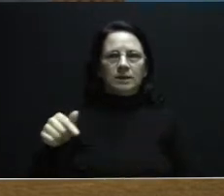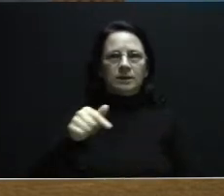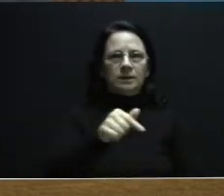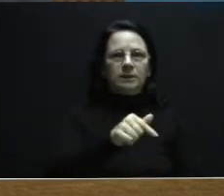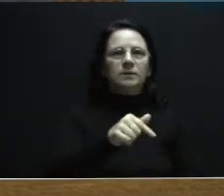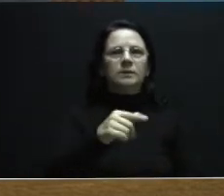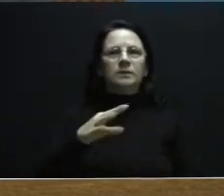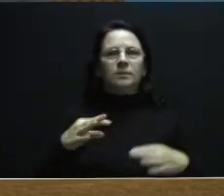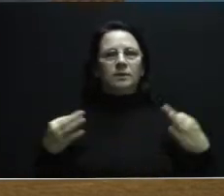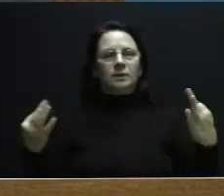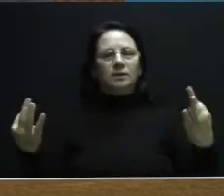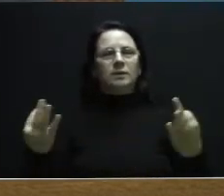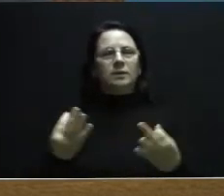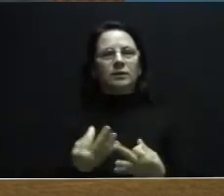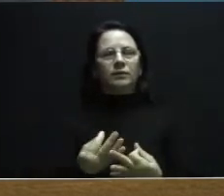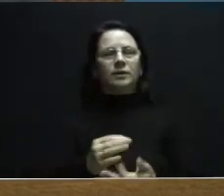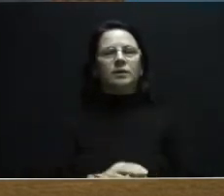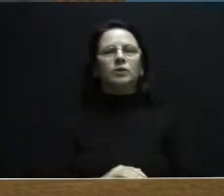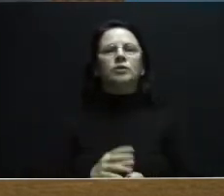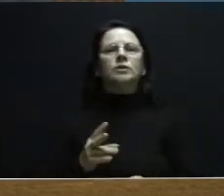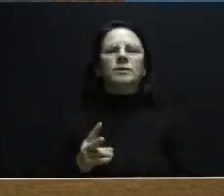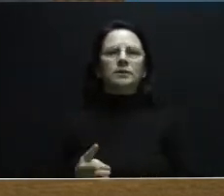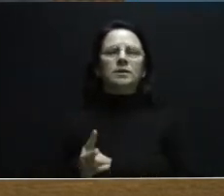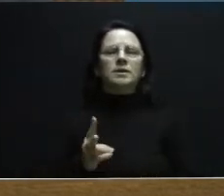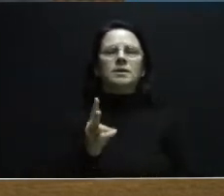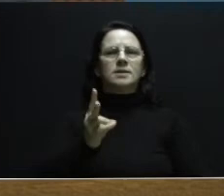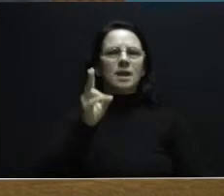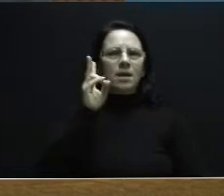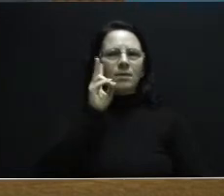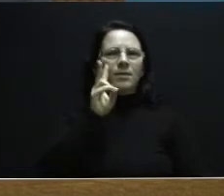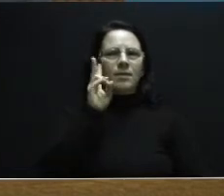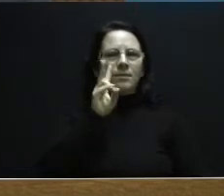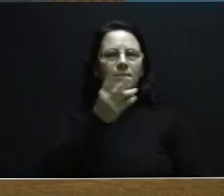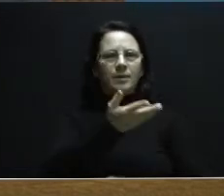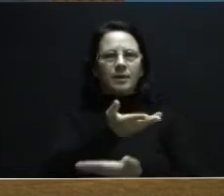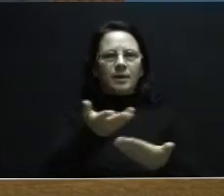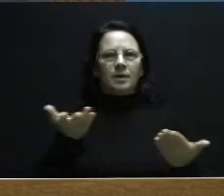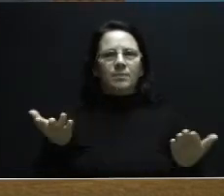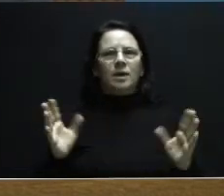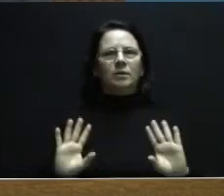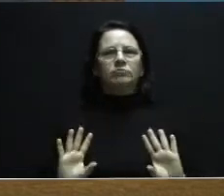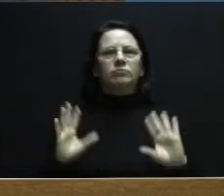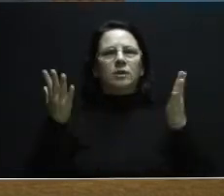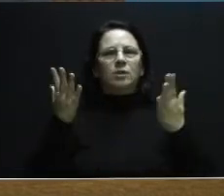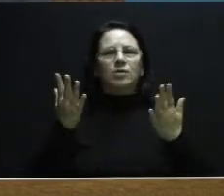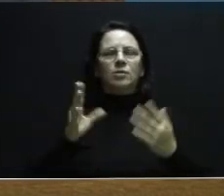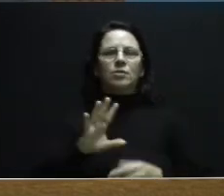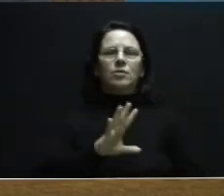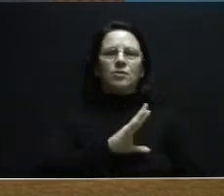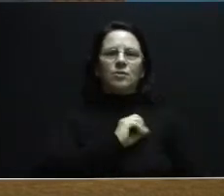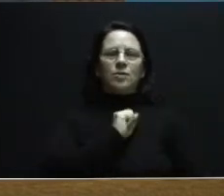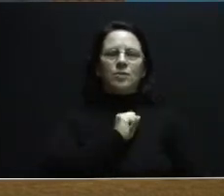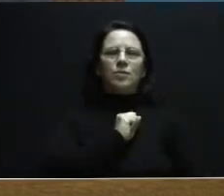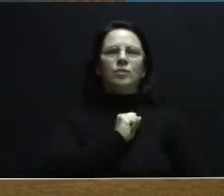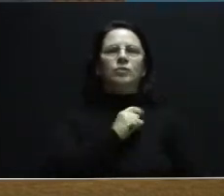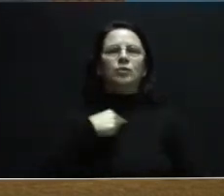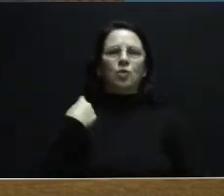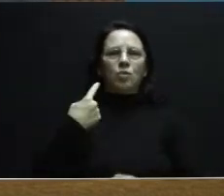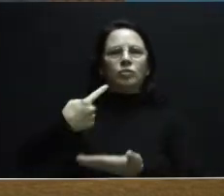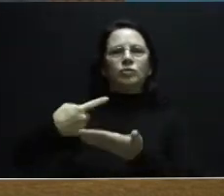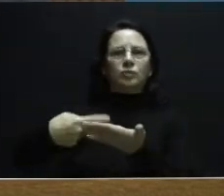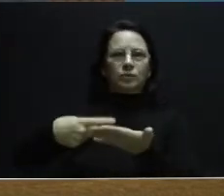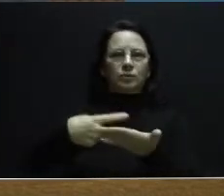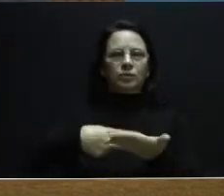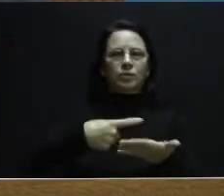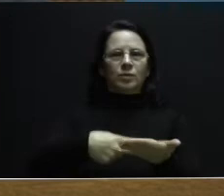Família, mais uma vez lembrar para cada um de nós que celebrar o amor é o nosso dever com o Pai, porque foi